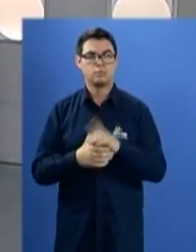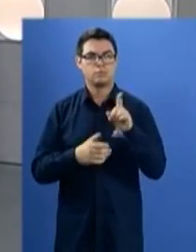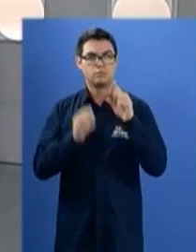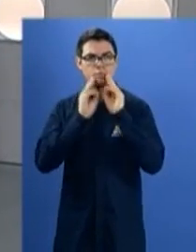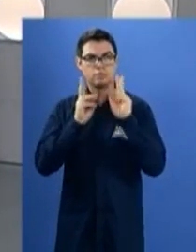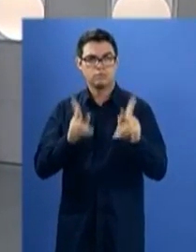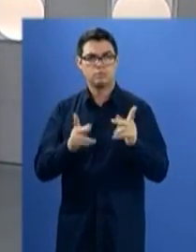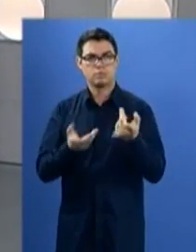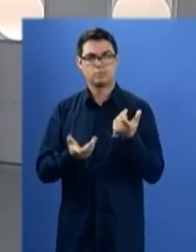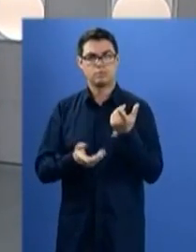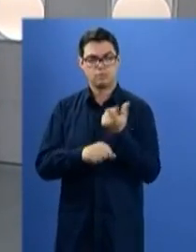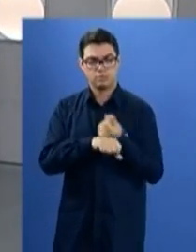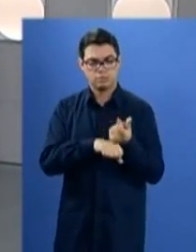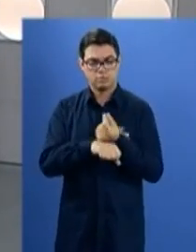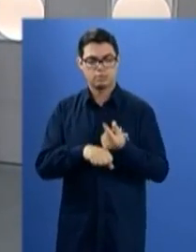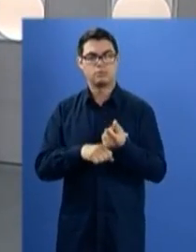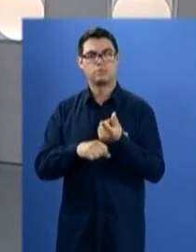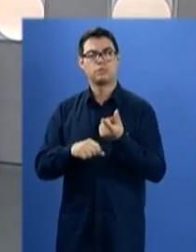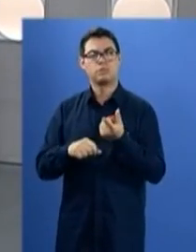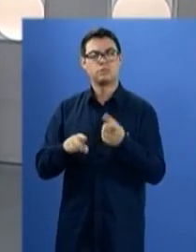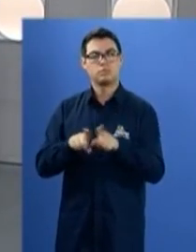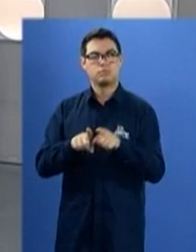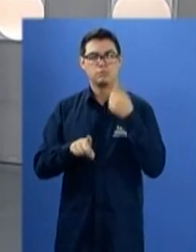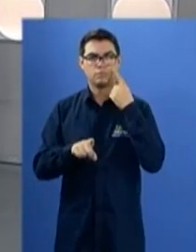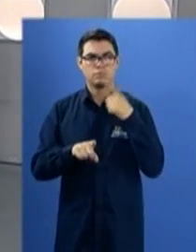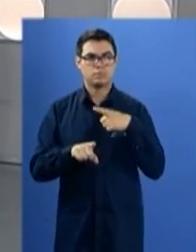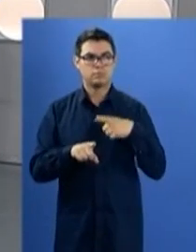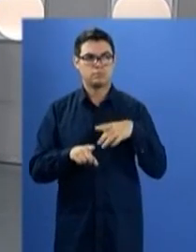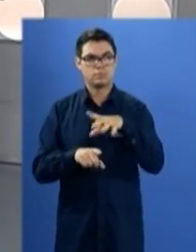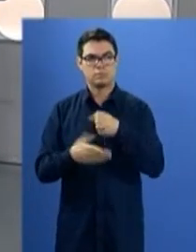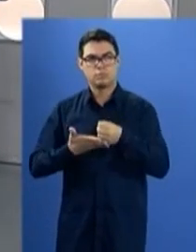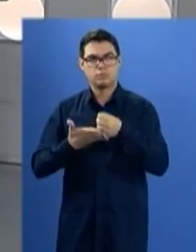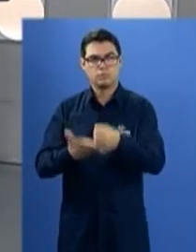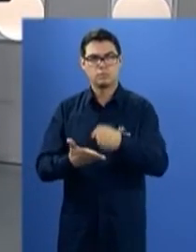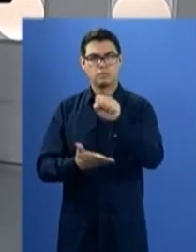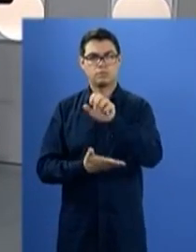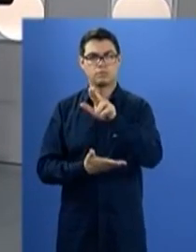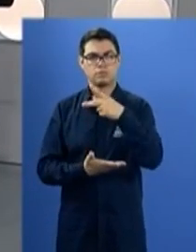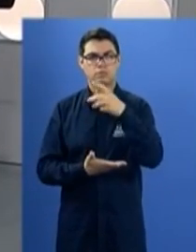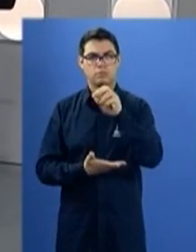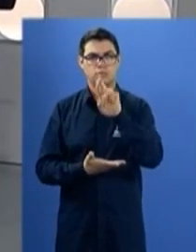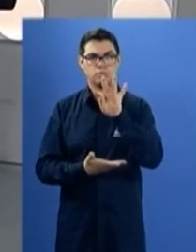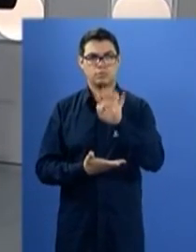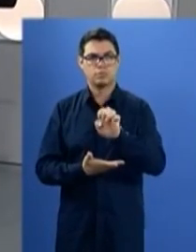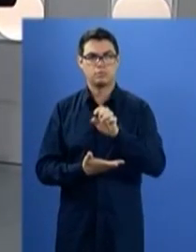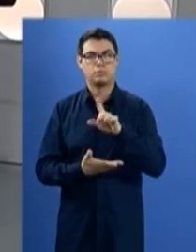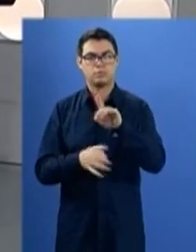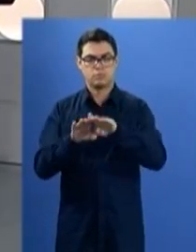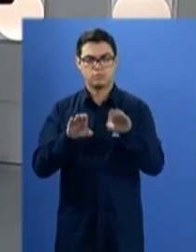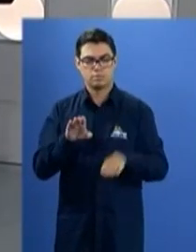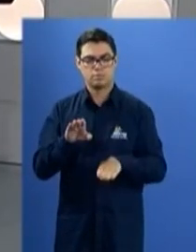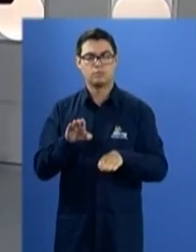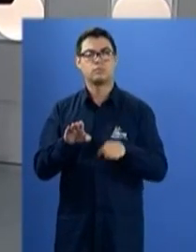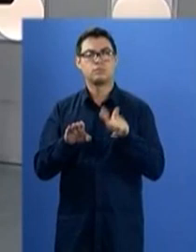marketing, finanças, suporte. E para isso nós chamaremos de